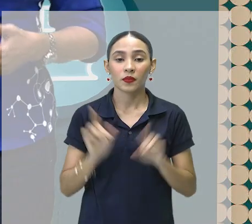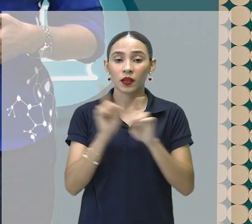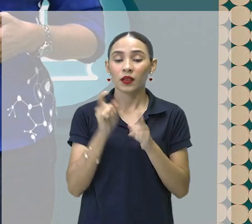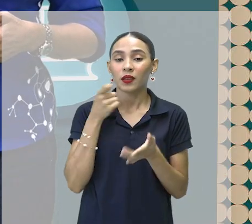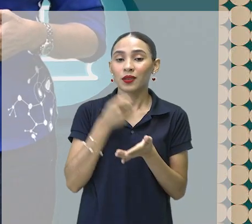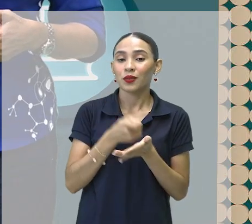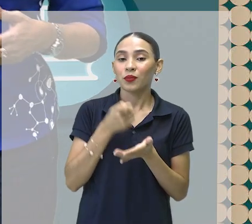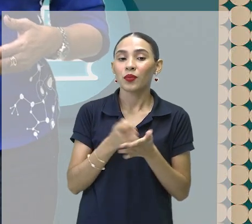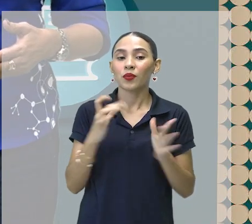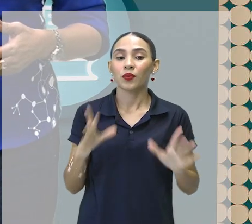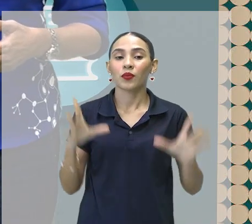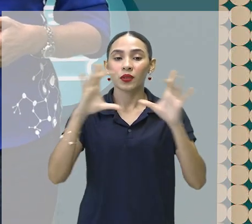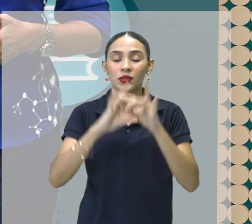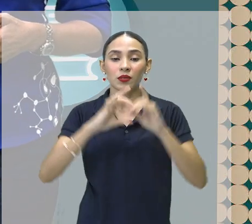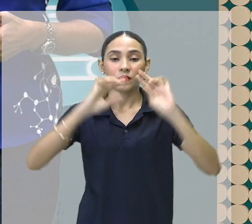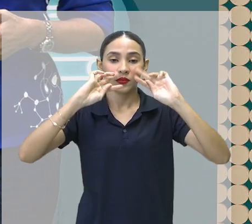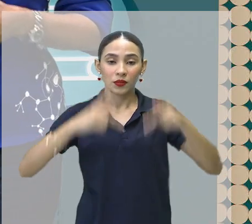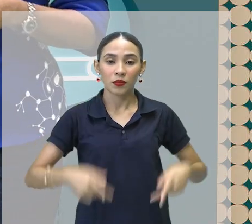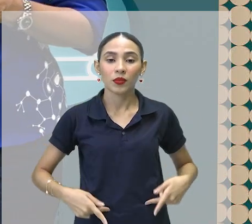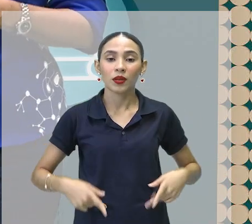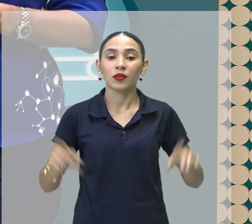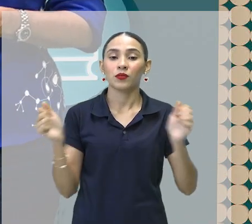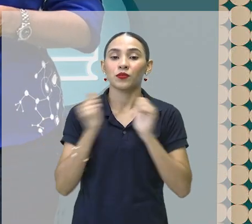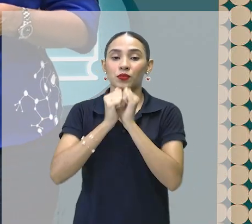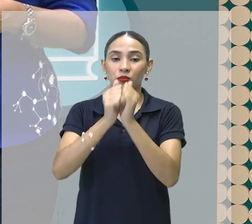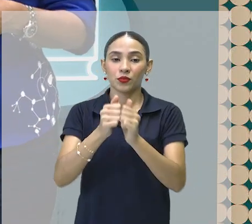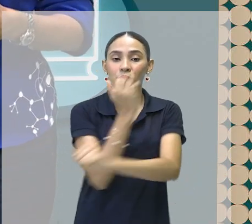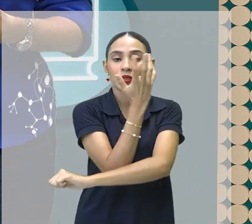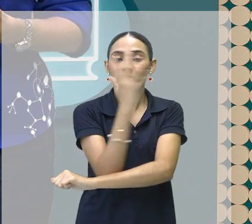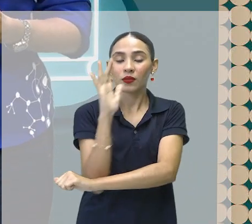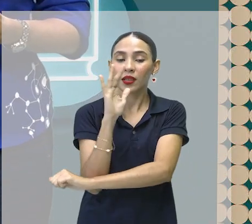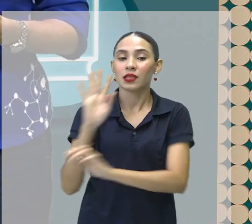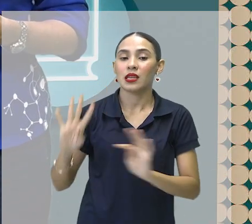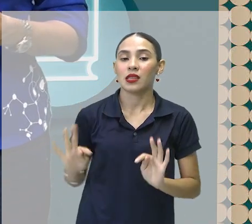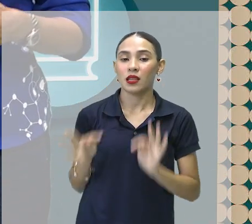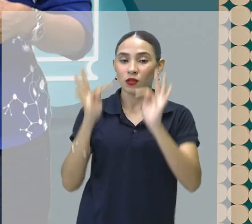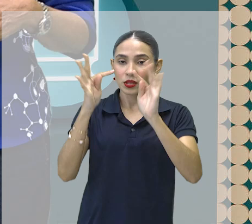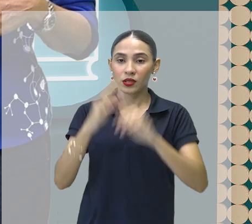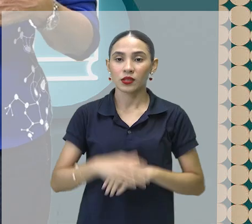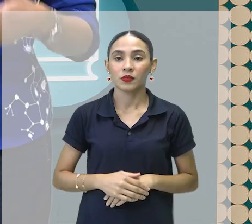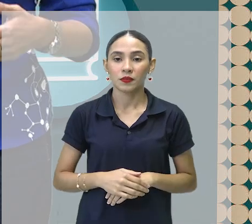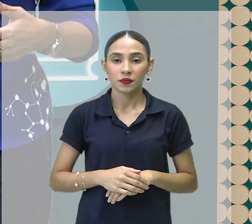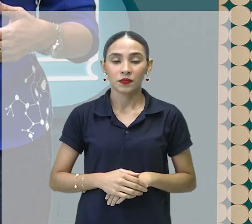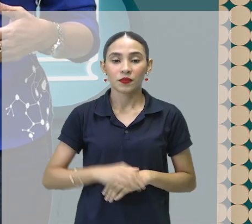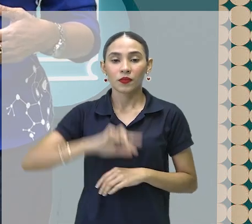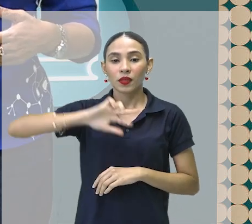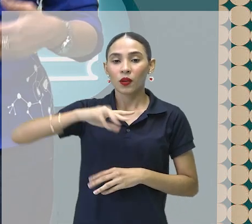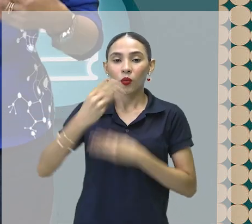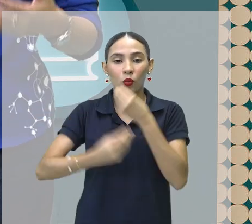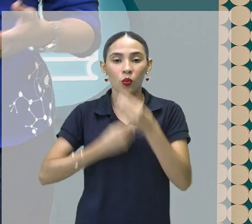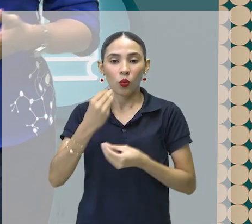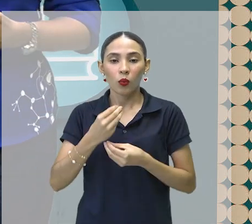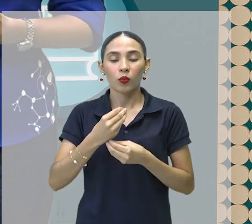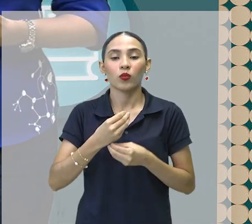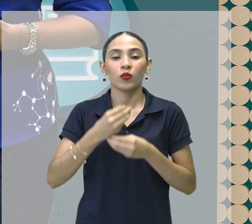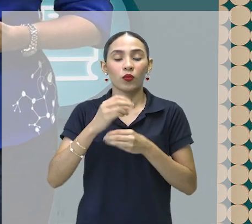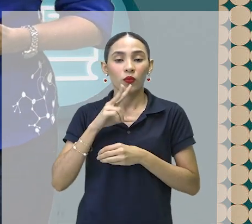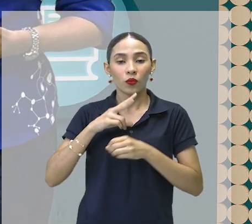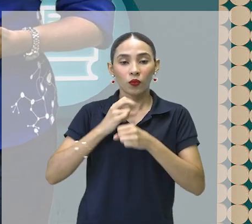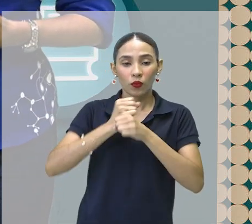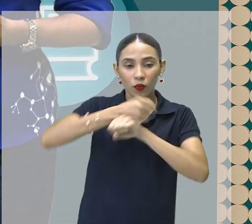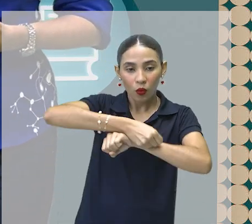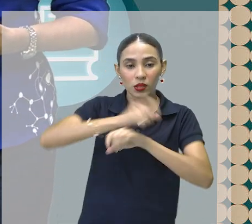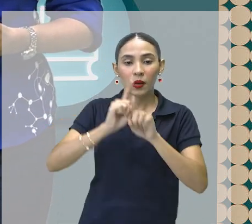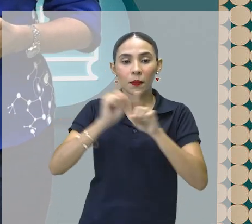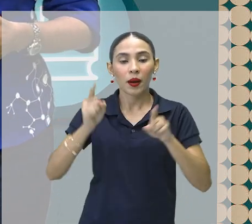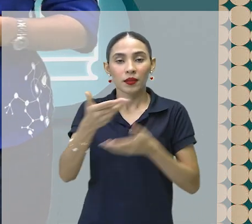uma conexão entre o ser humano, a natureza e a tecnologia, não como dominação, mas como